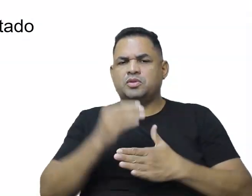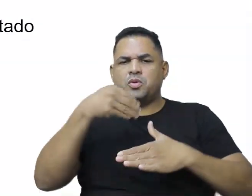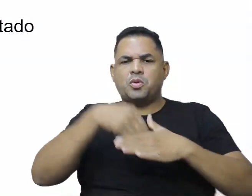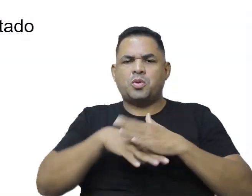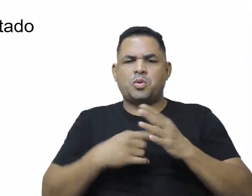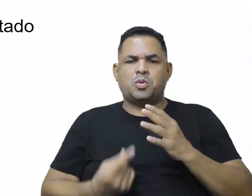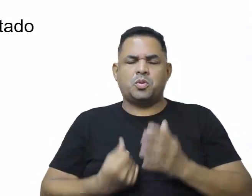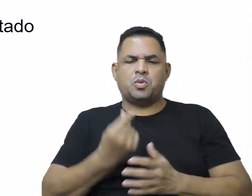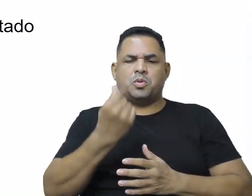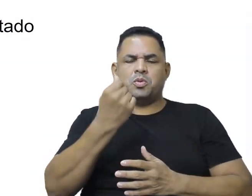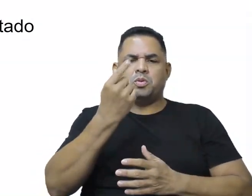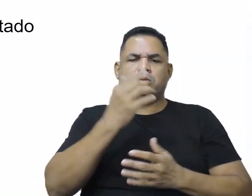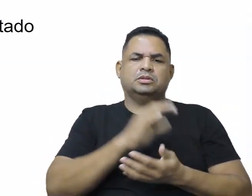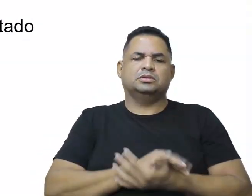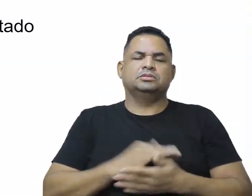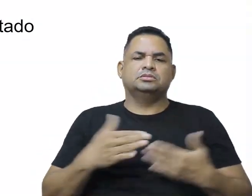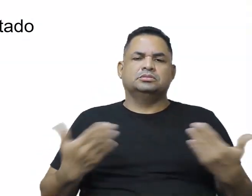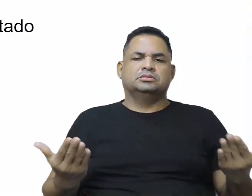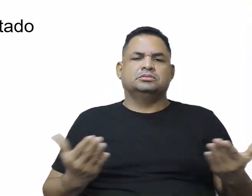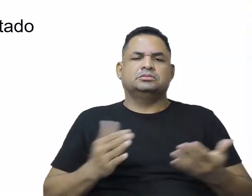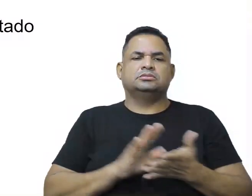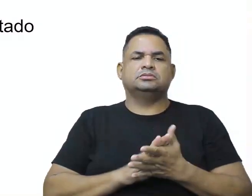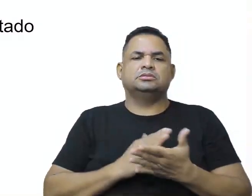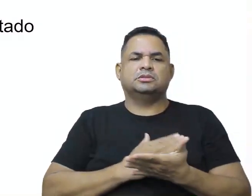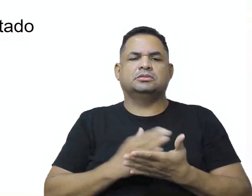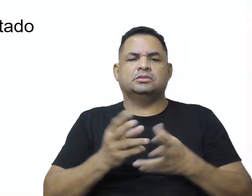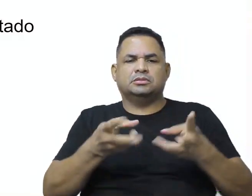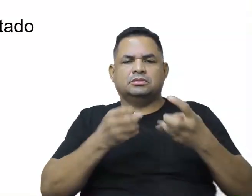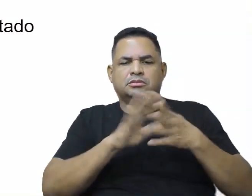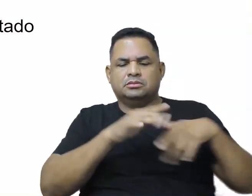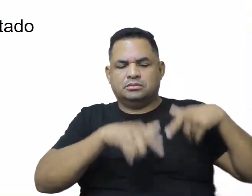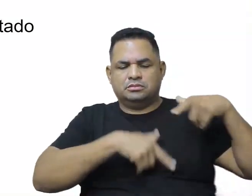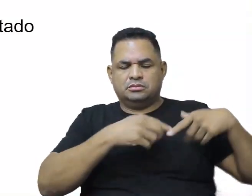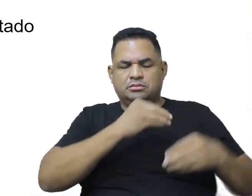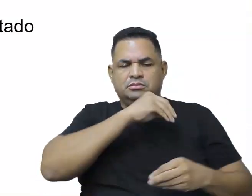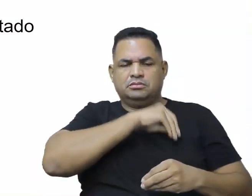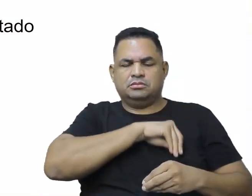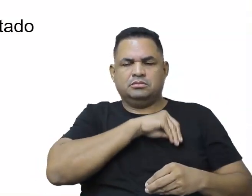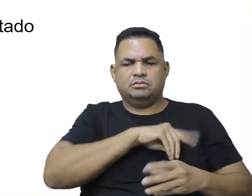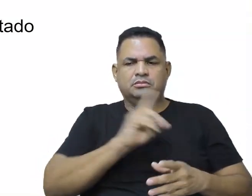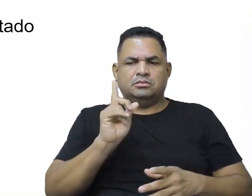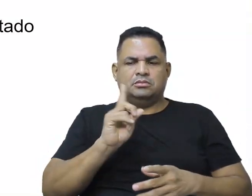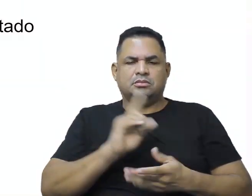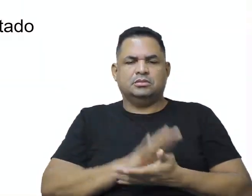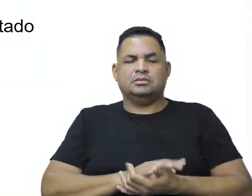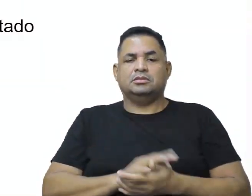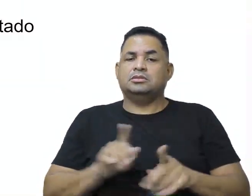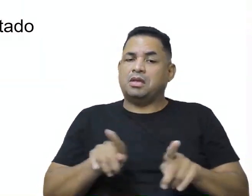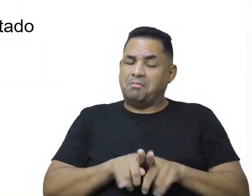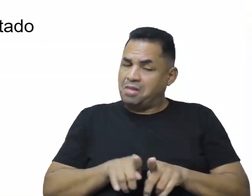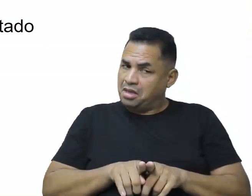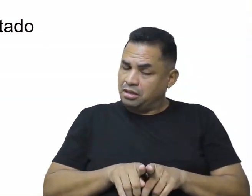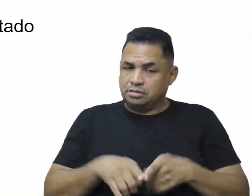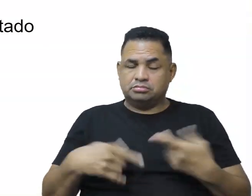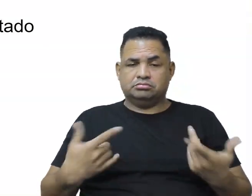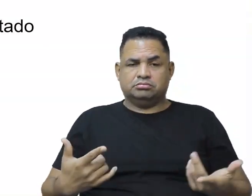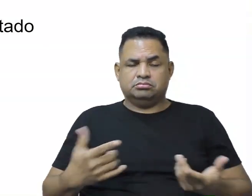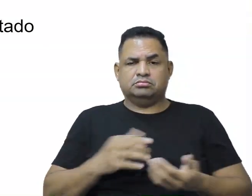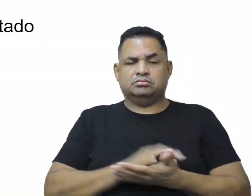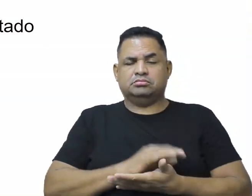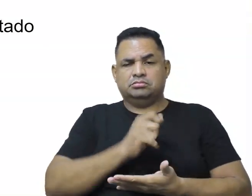a ocultação dessa questão dos lucros obtidos a partir da exploração do trabalho assalariado não tá também dou muito